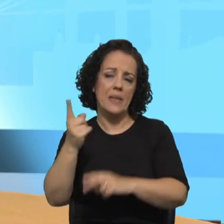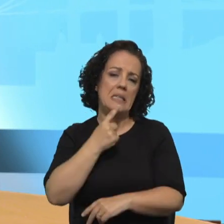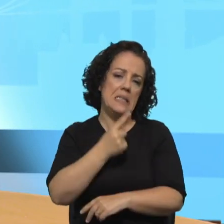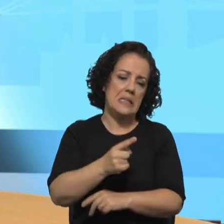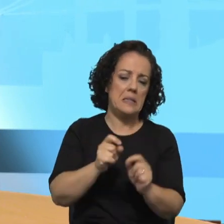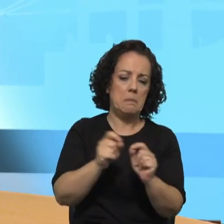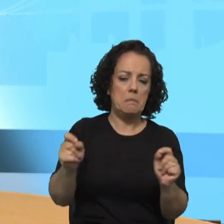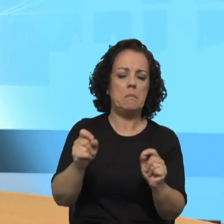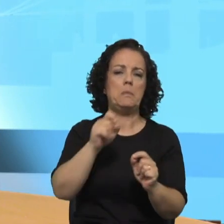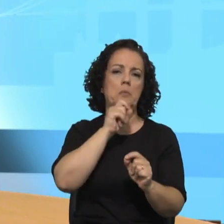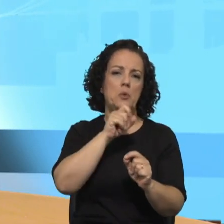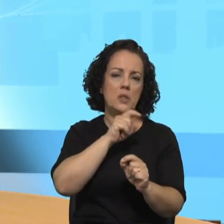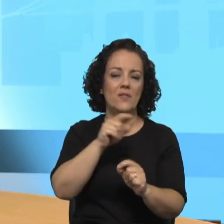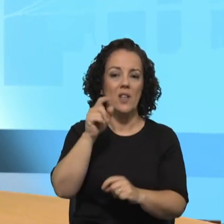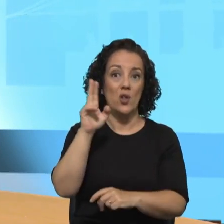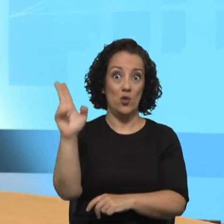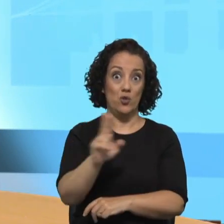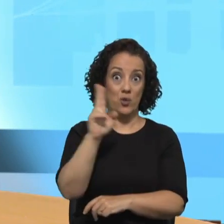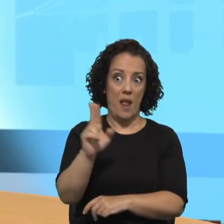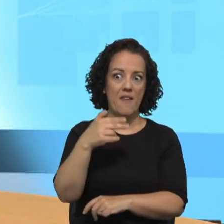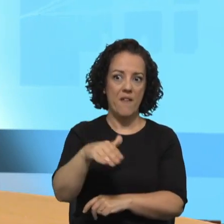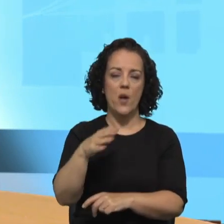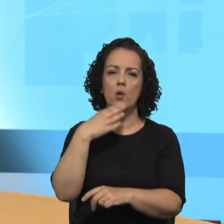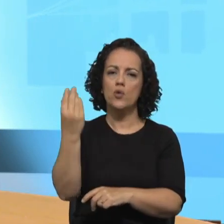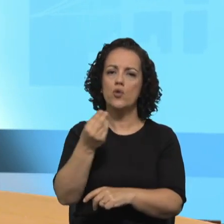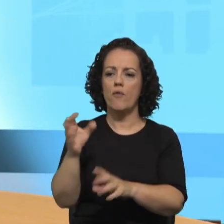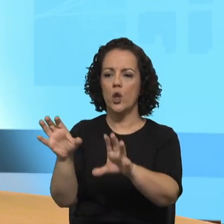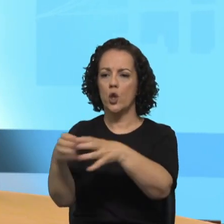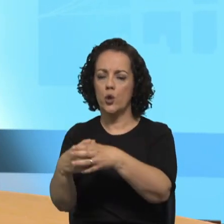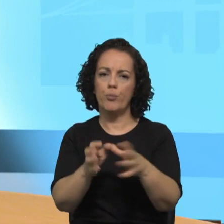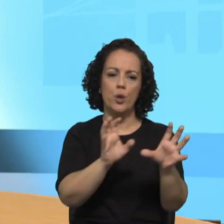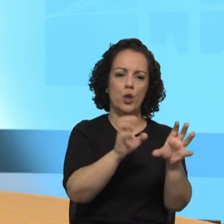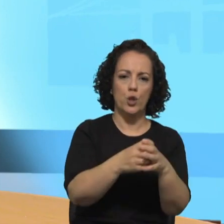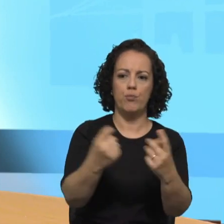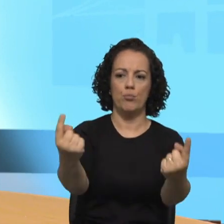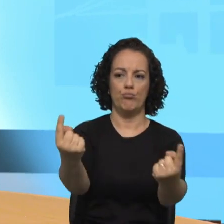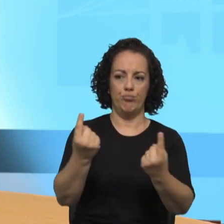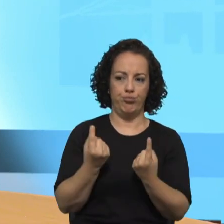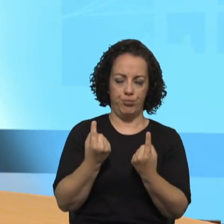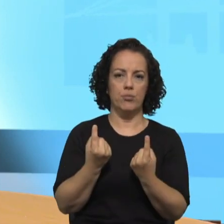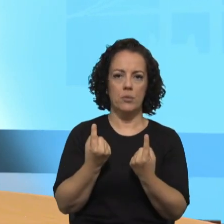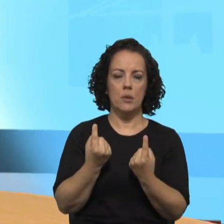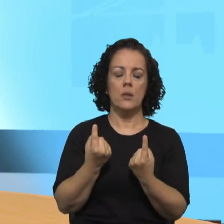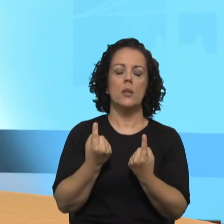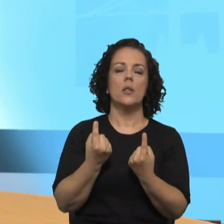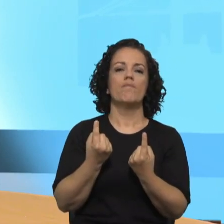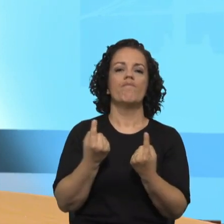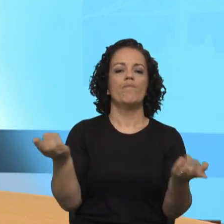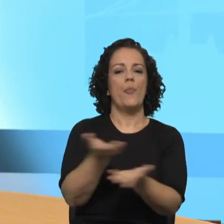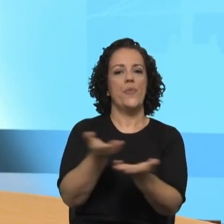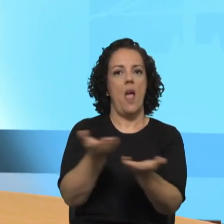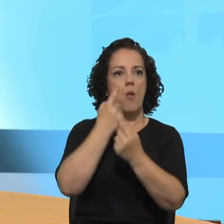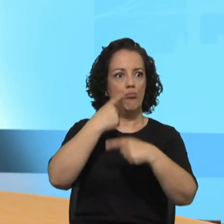o encontro entre jovens russos e ucranianos. Aliás, mesmo ontem, aqui neste programa, a Aura Miguel recordava esse diálogo com o Papa